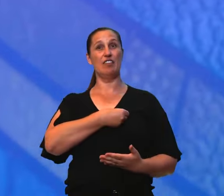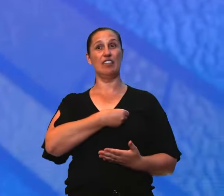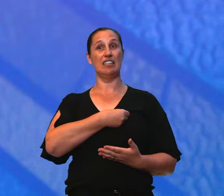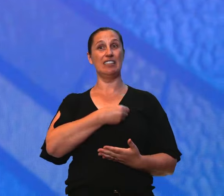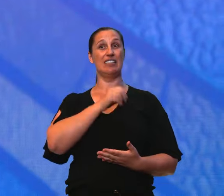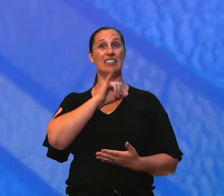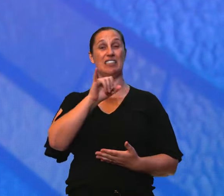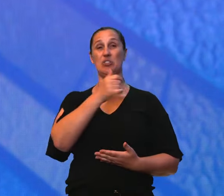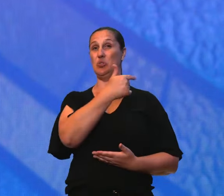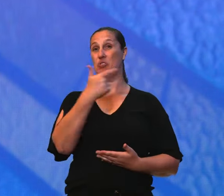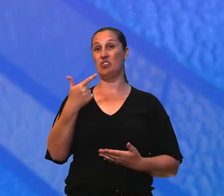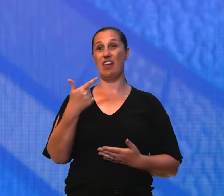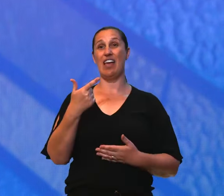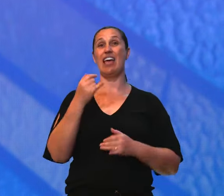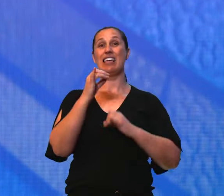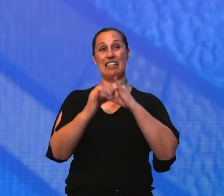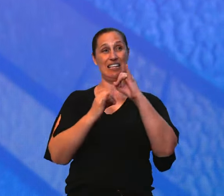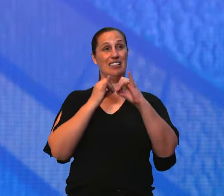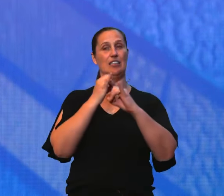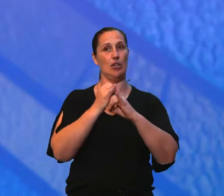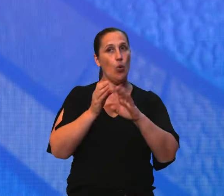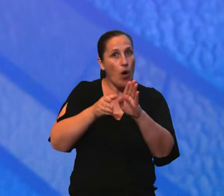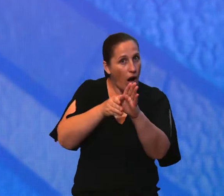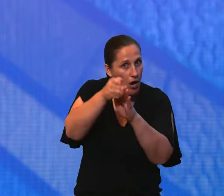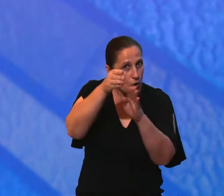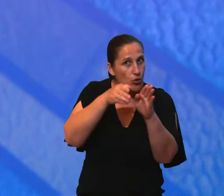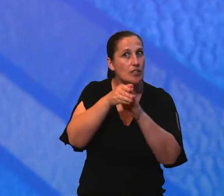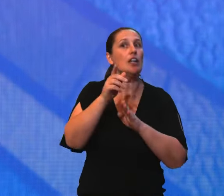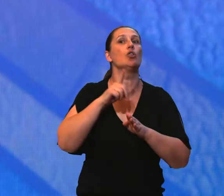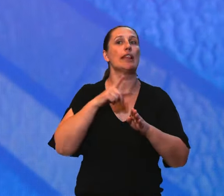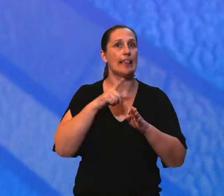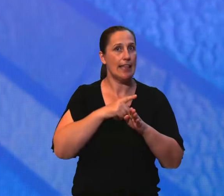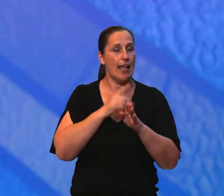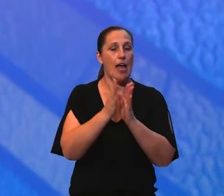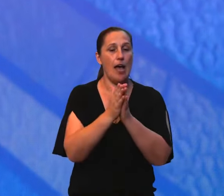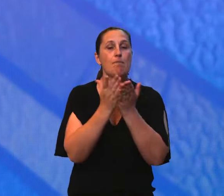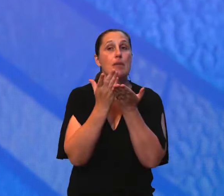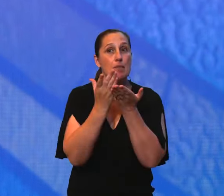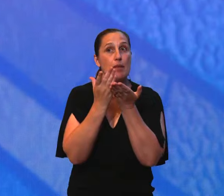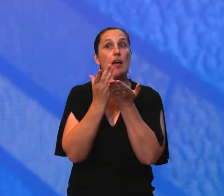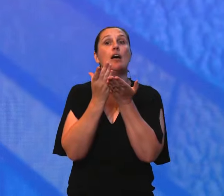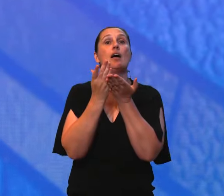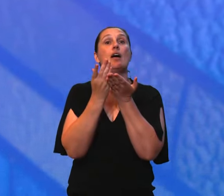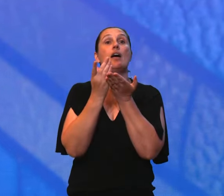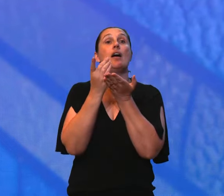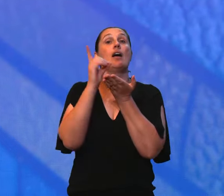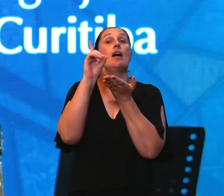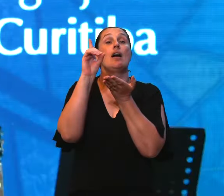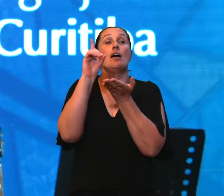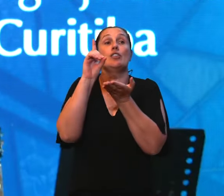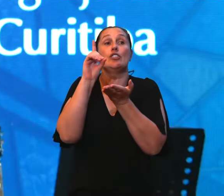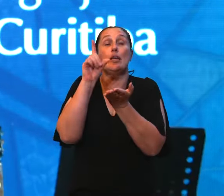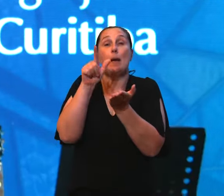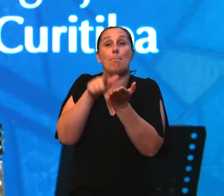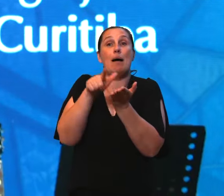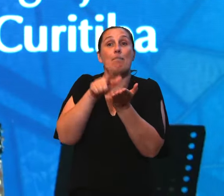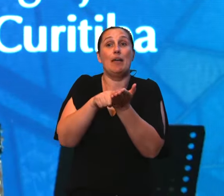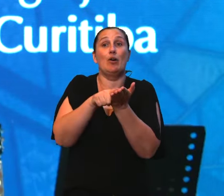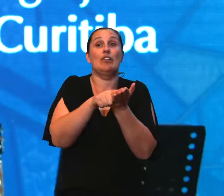né é interessante Então eu aconselho você at tem uma Bíblia de papel e quem sabe um fogão a lenha vai